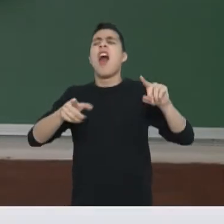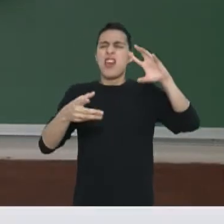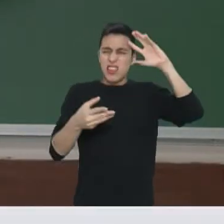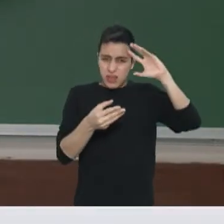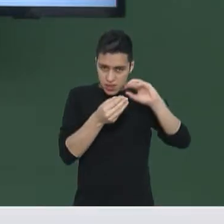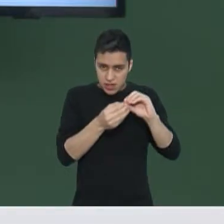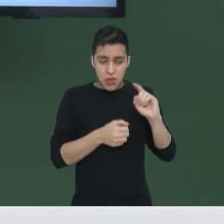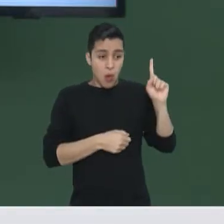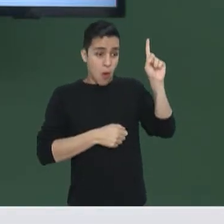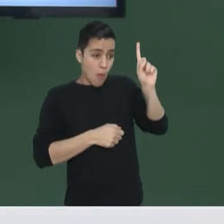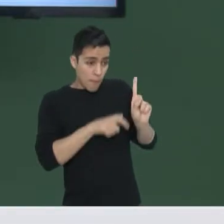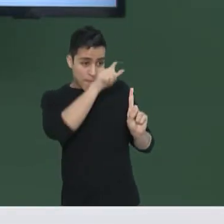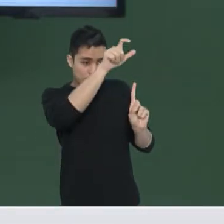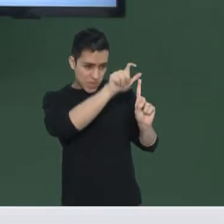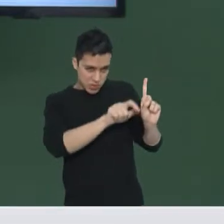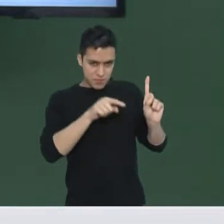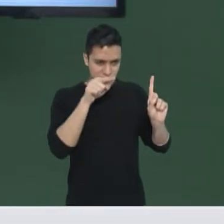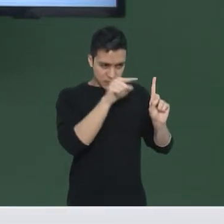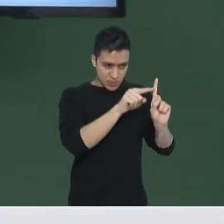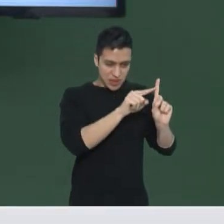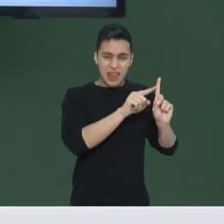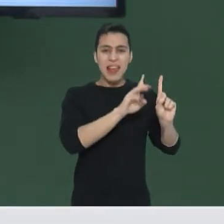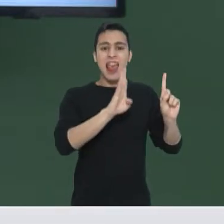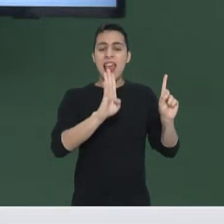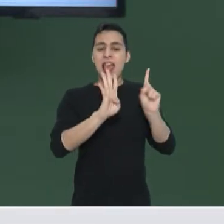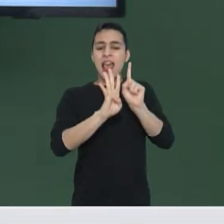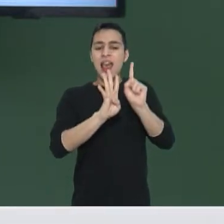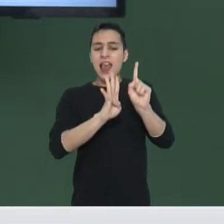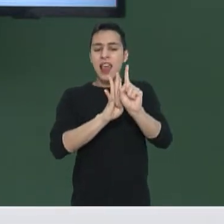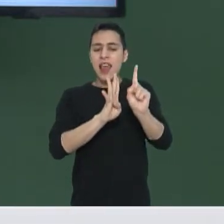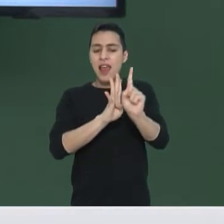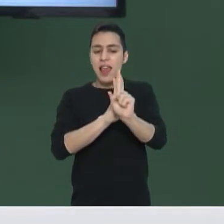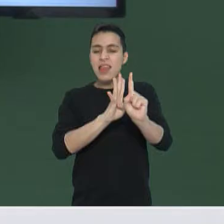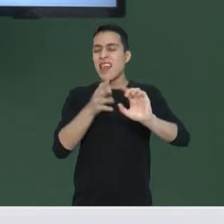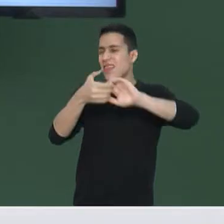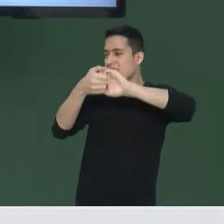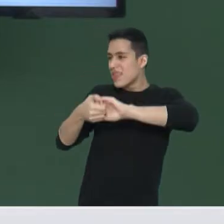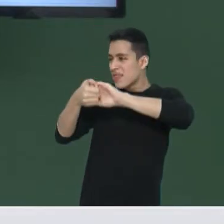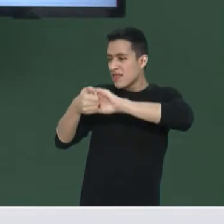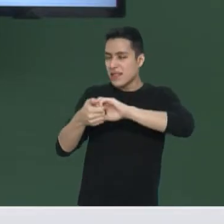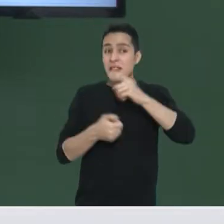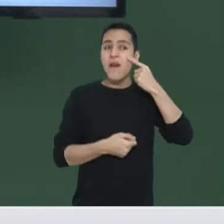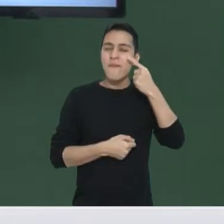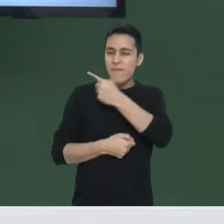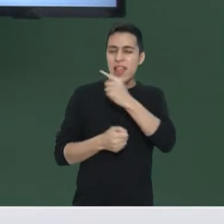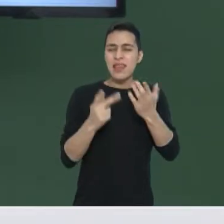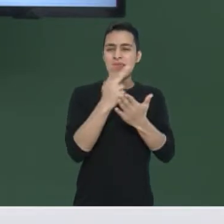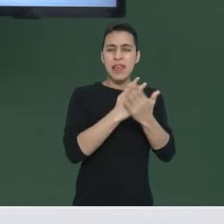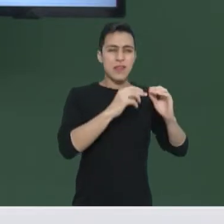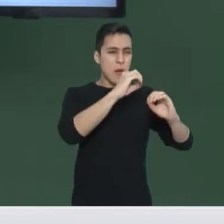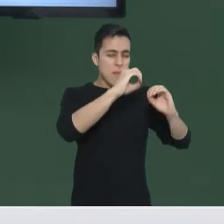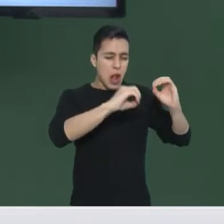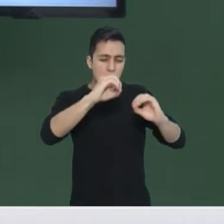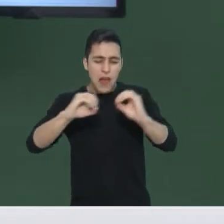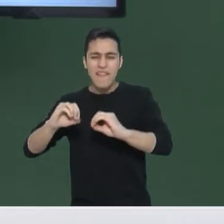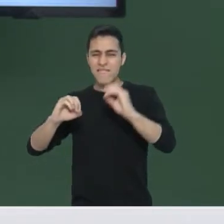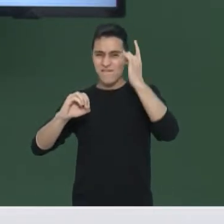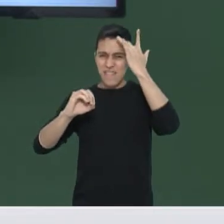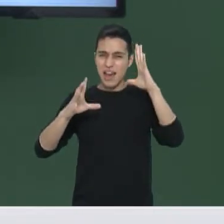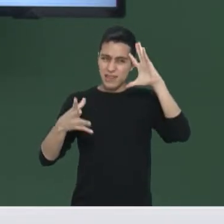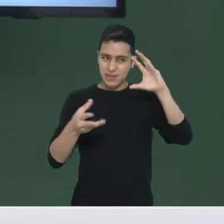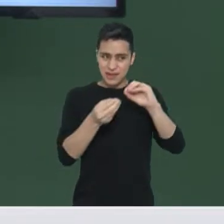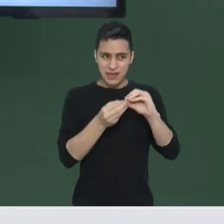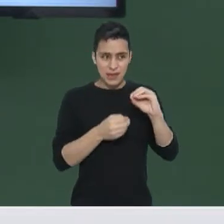Eu tenho uma pessoa que aperta a mão de 4. Então vamos ver o desenho aqui que fica mais fácil da gente entender.